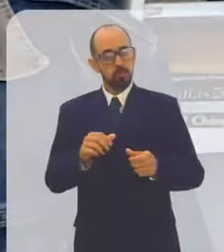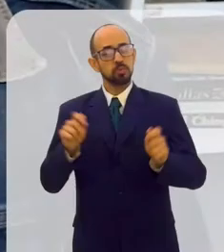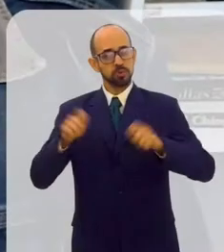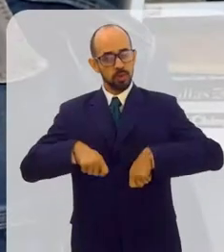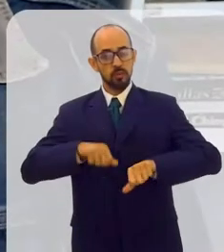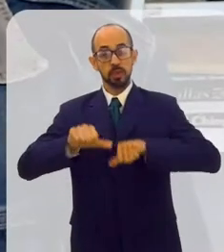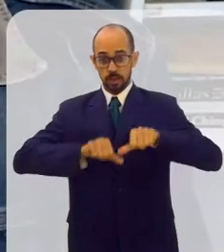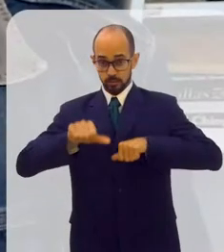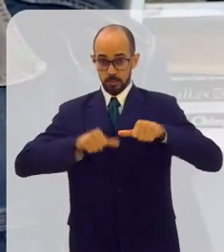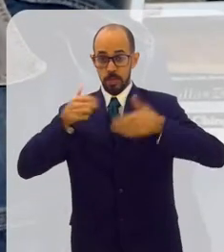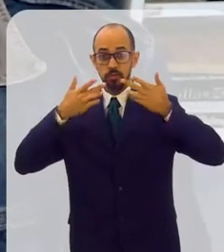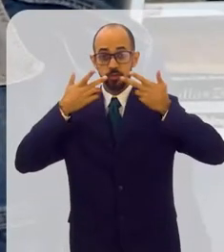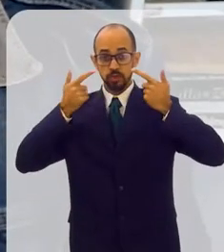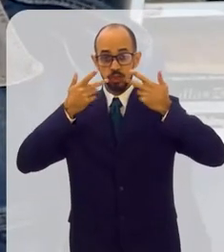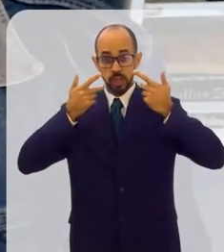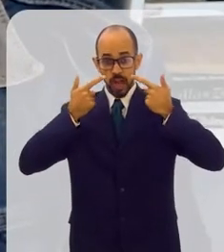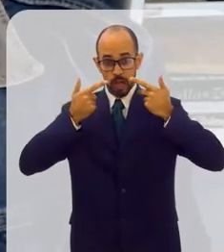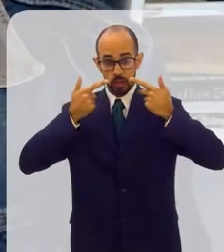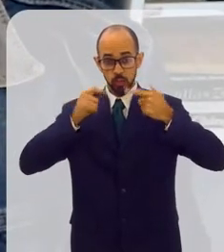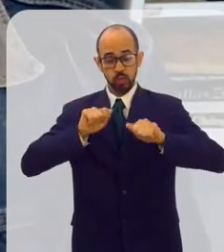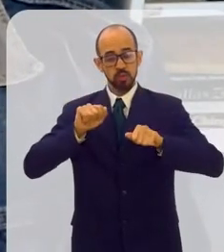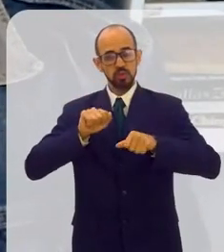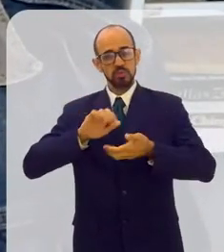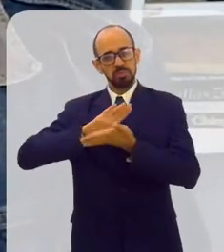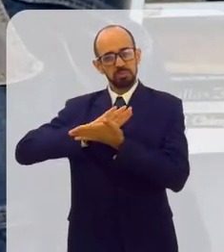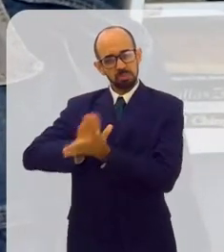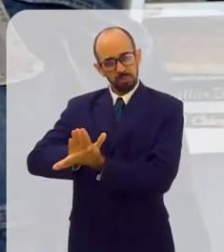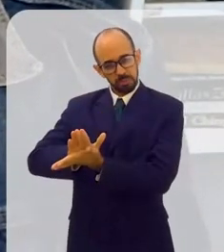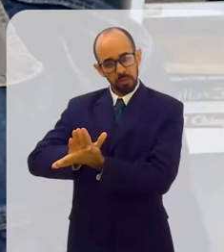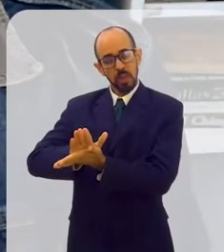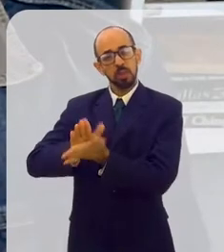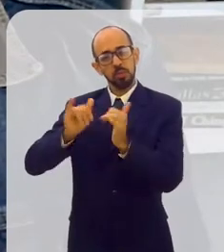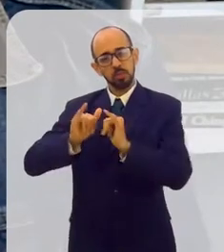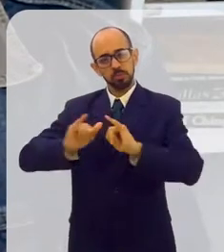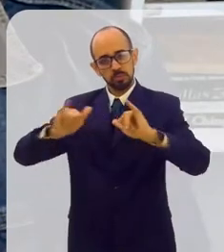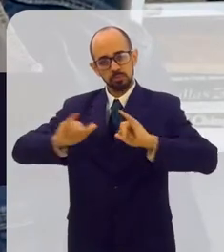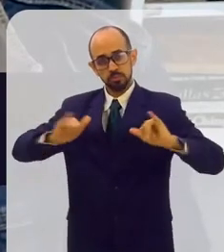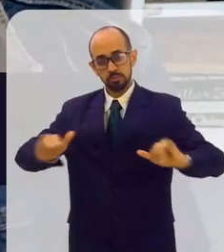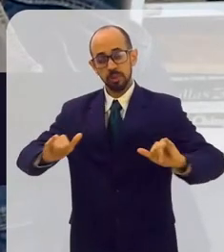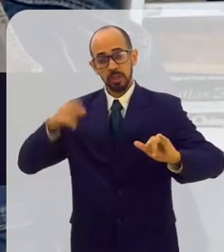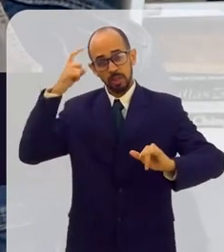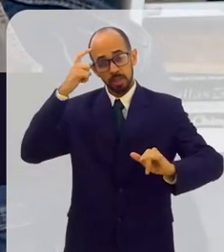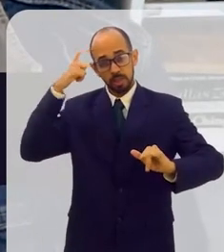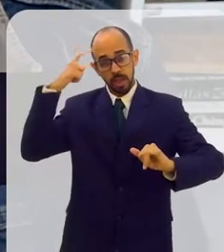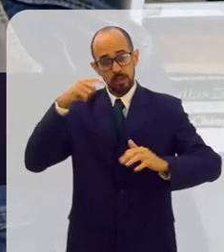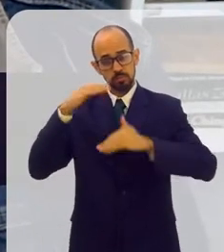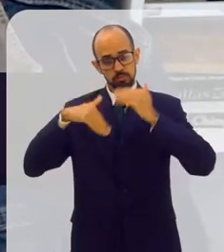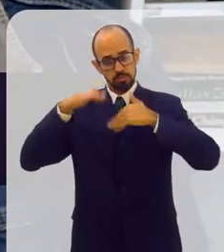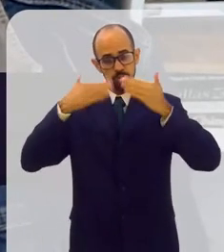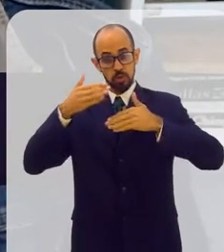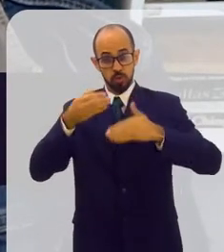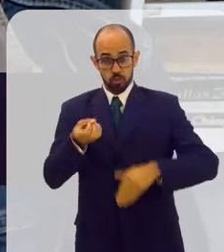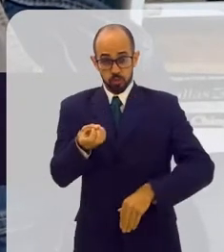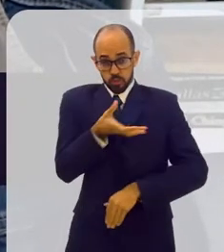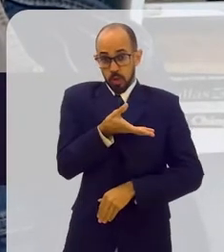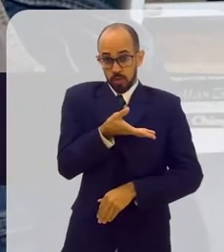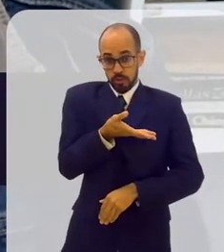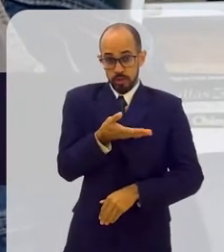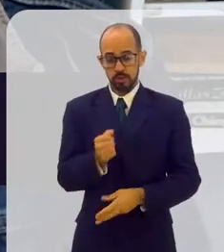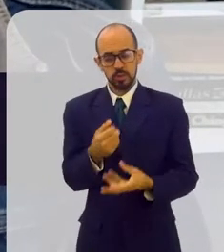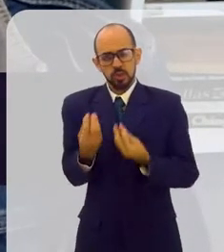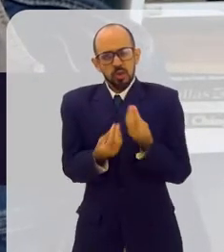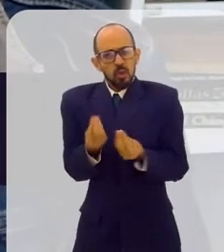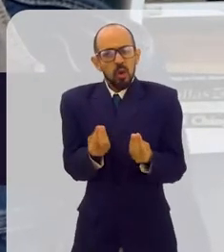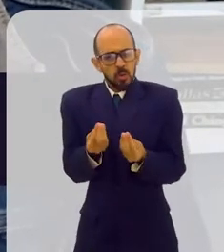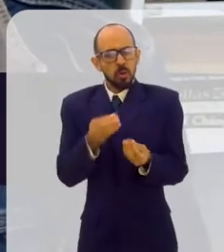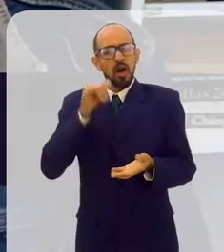Como é possível transformar o teatro de um instrumento de opressão num veículo de transmissão de ideias progressistas e inovadoras?